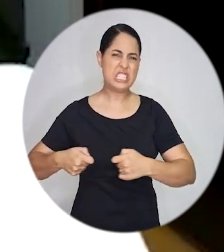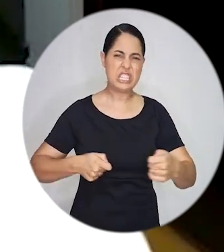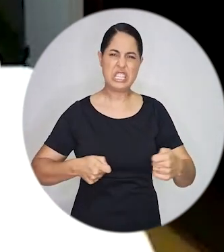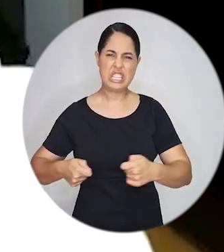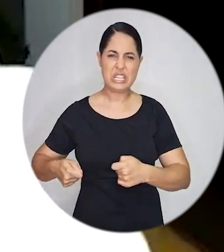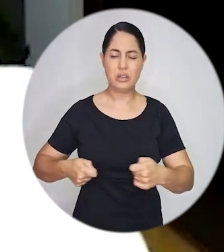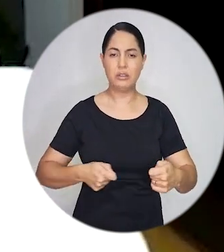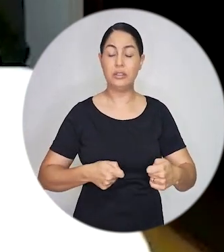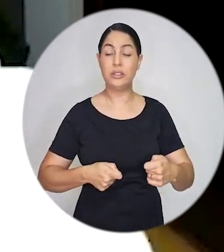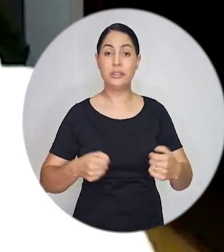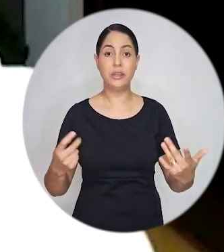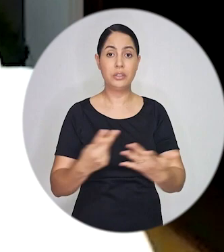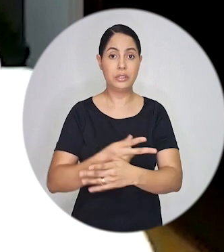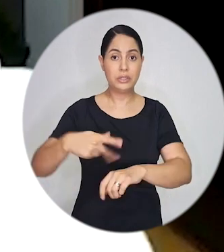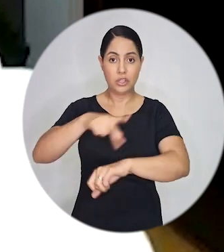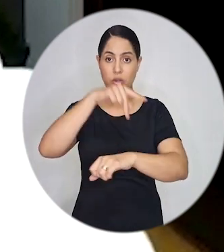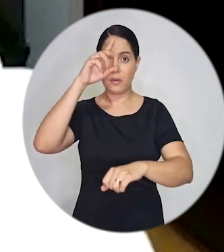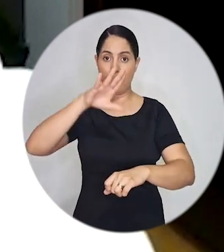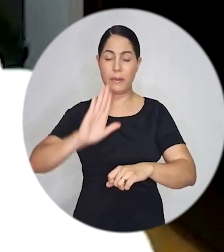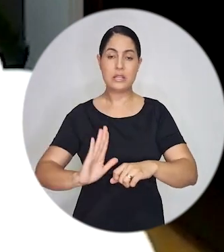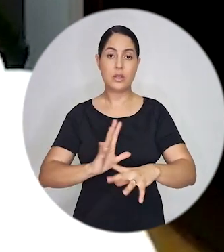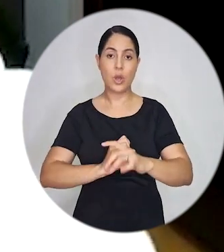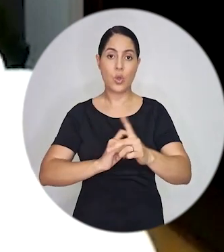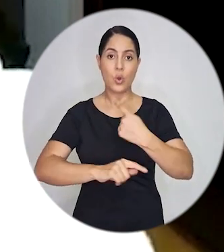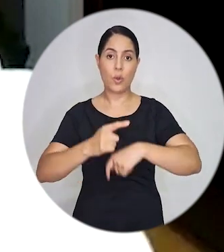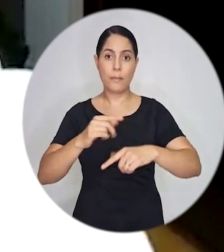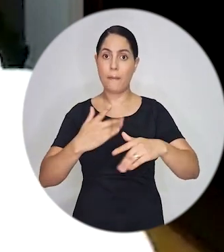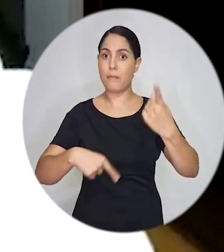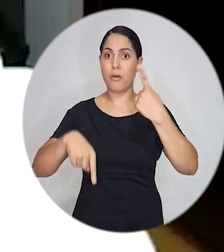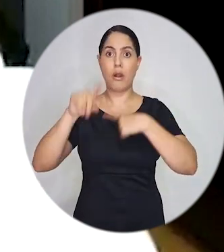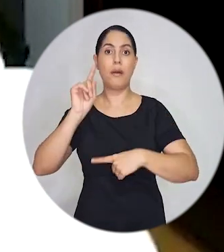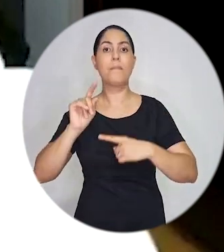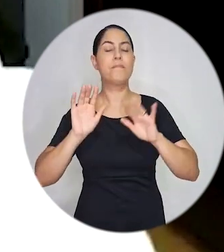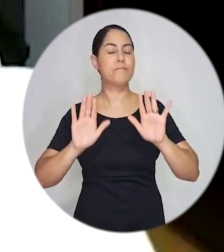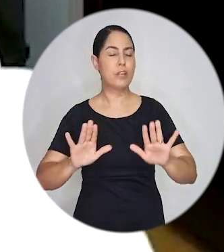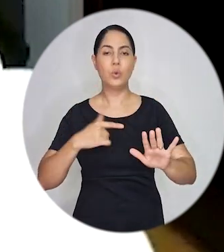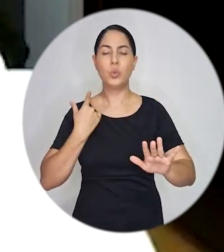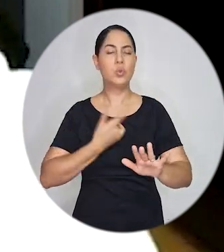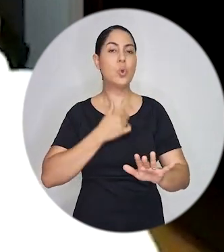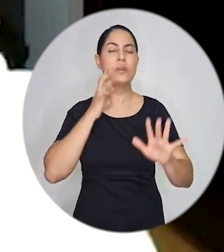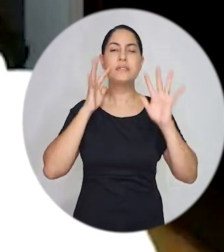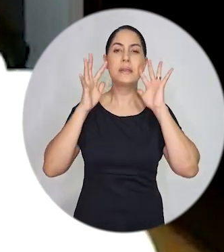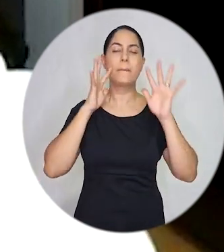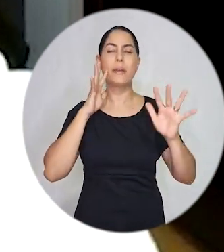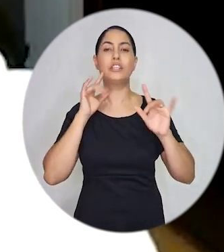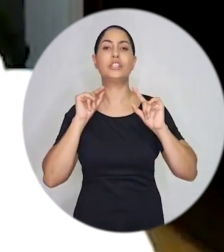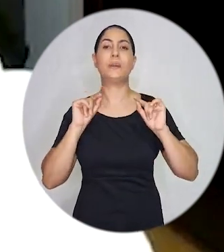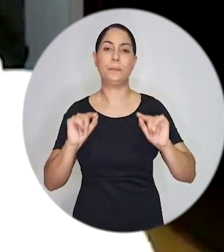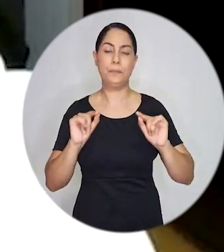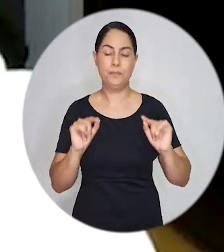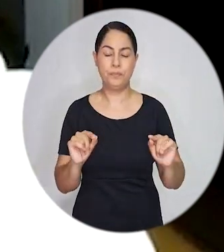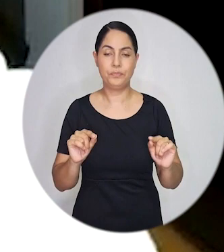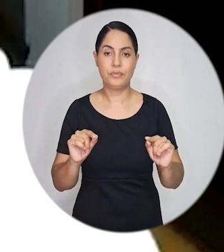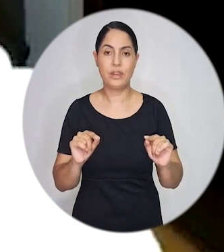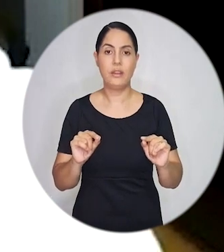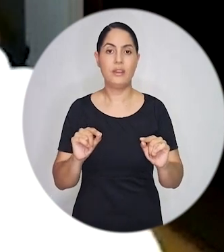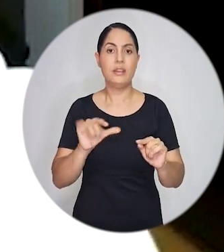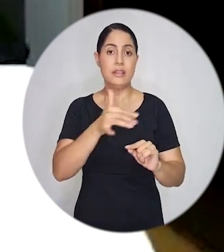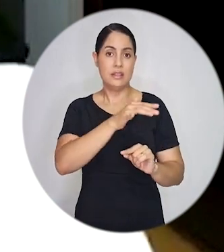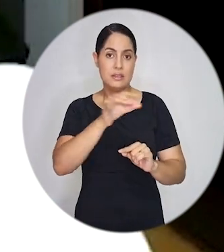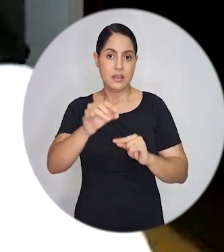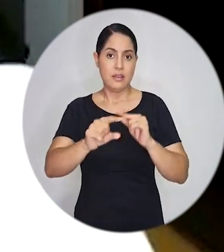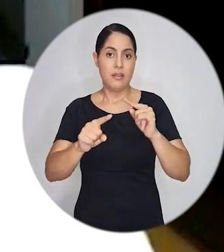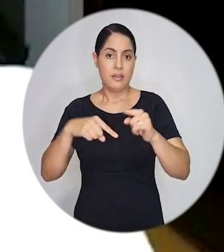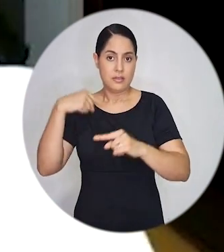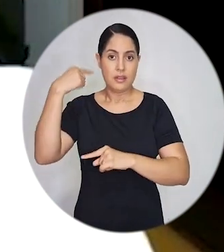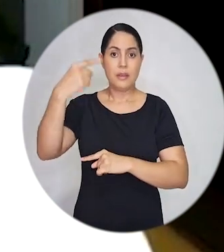que serviu como base para o crescimento da economia desse país. Então, não é possível pensar que